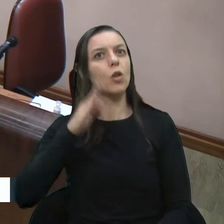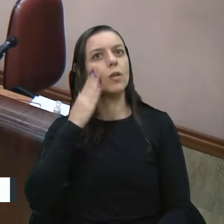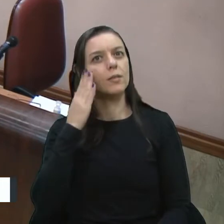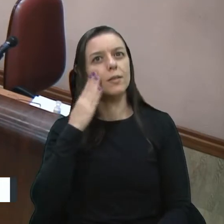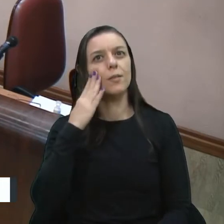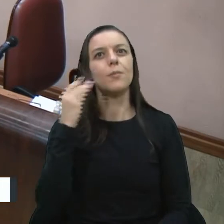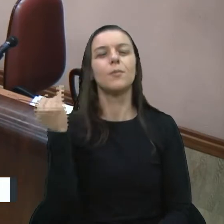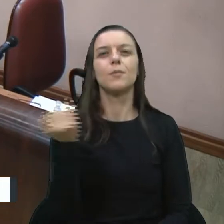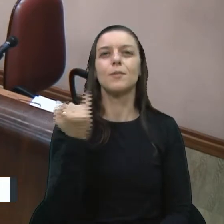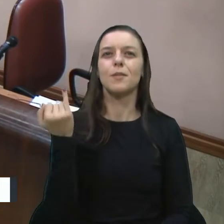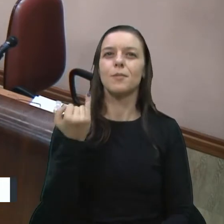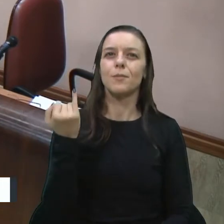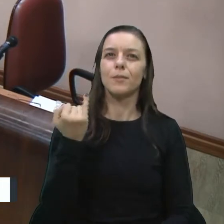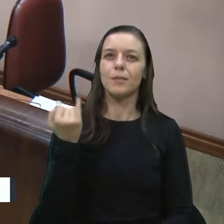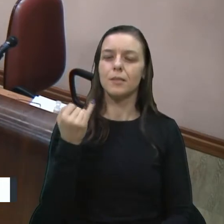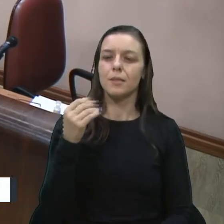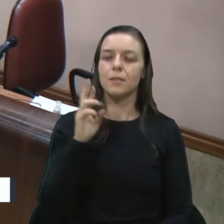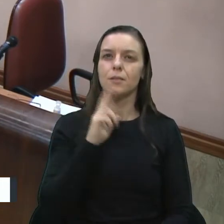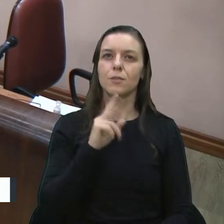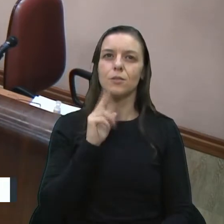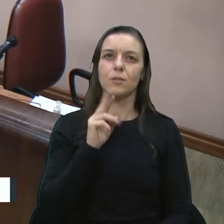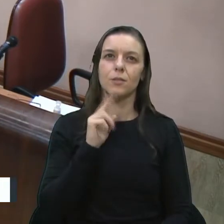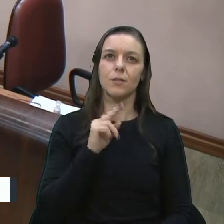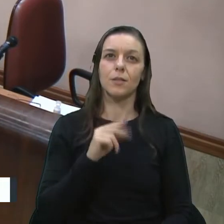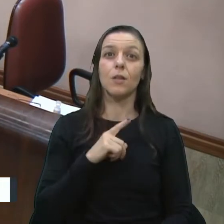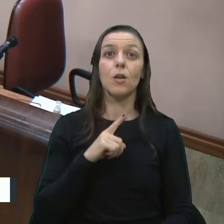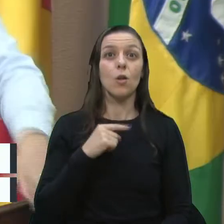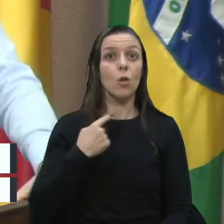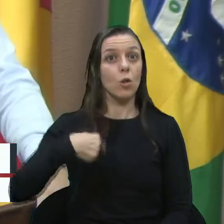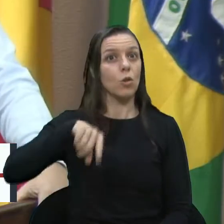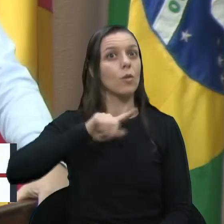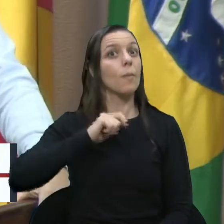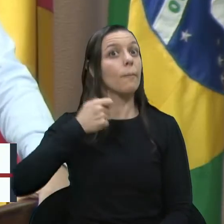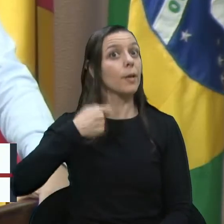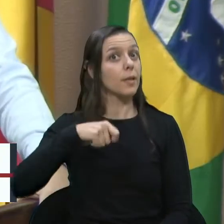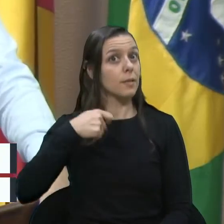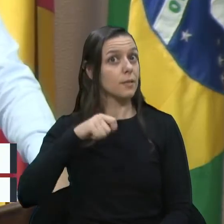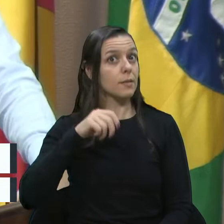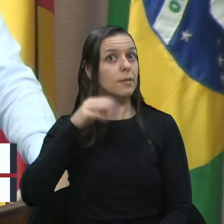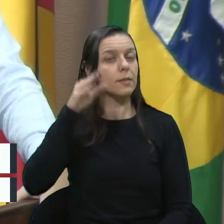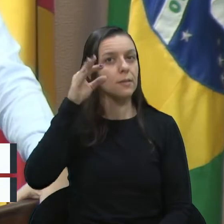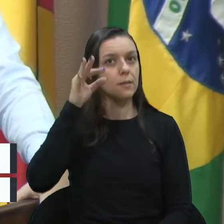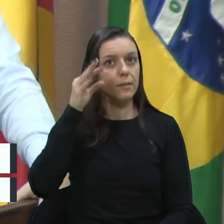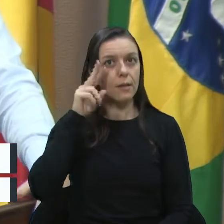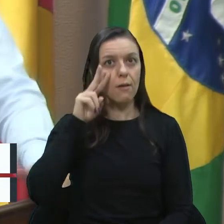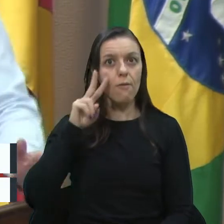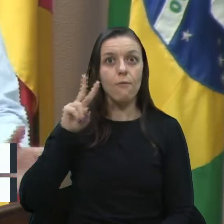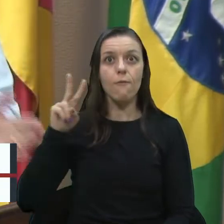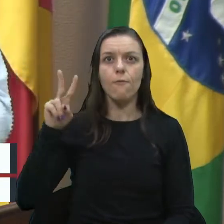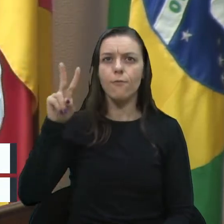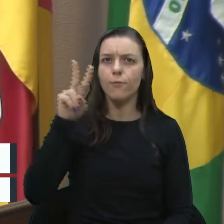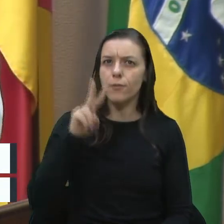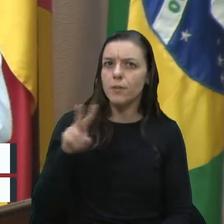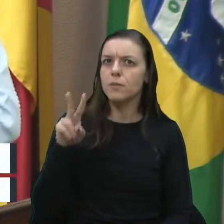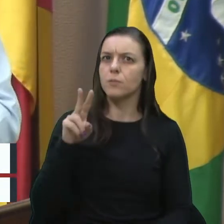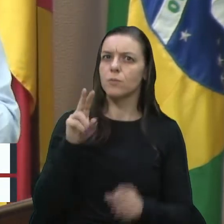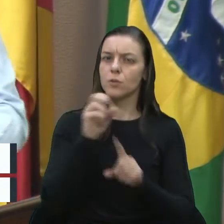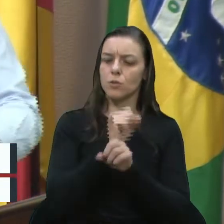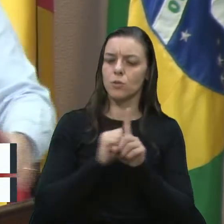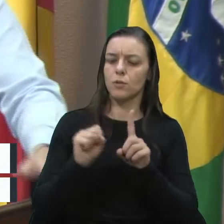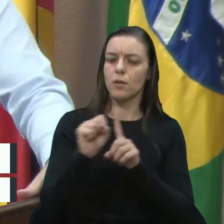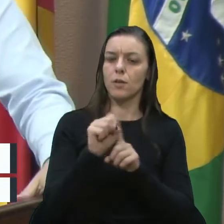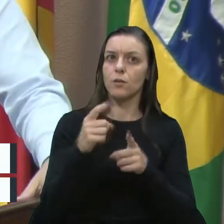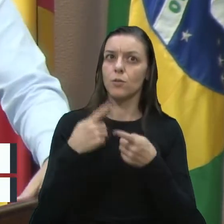vereador Renato, do quanto é preciso que isso também seja visto pela nossa sociedade, porque uma das lacunas que